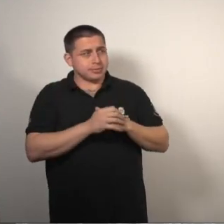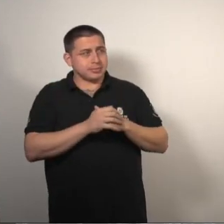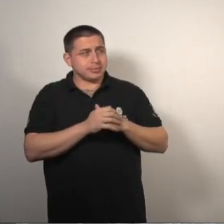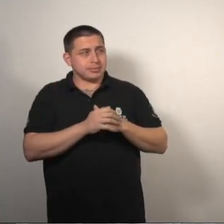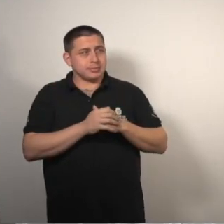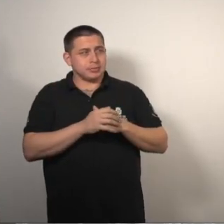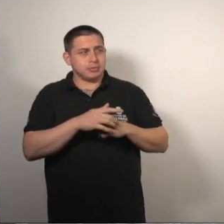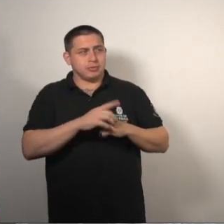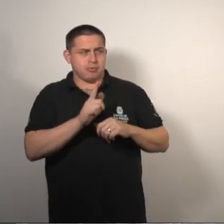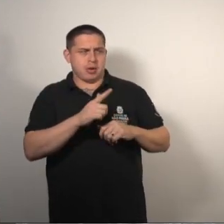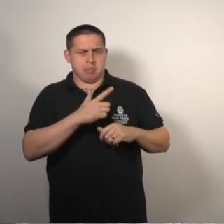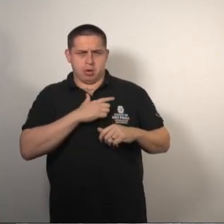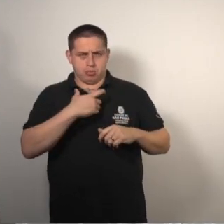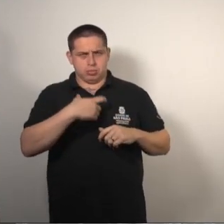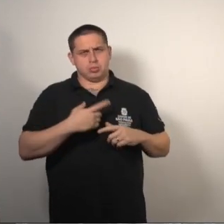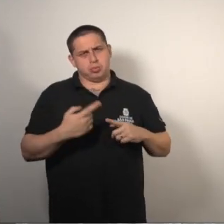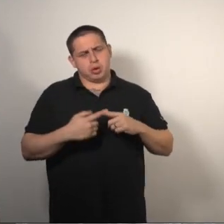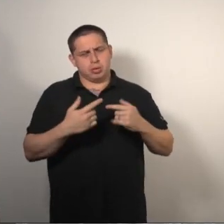né? Que a gente briga, né?